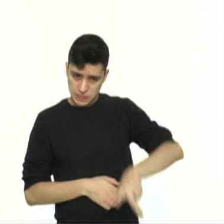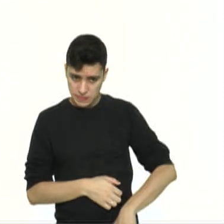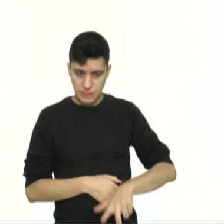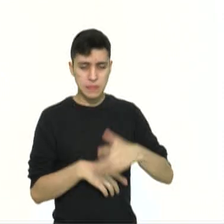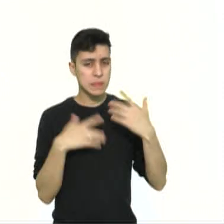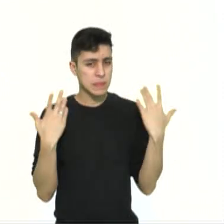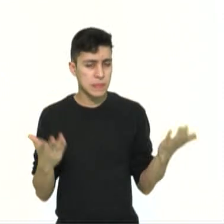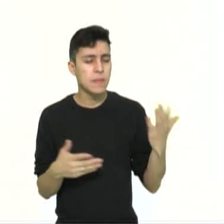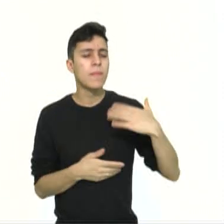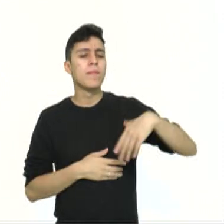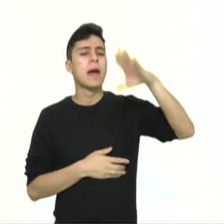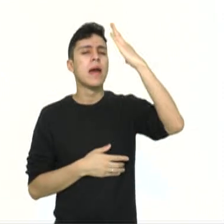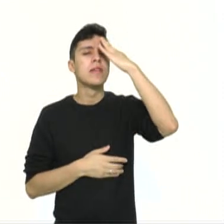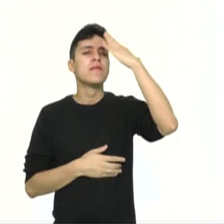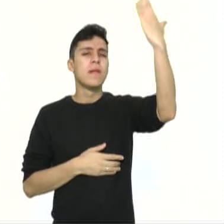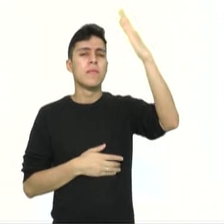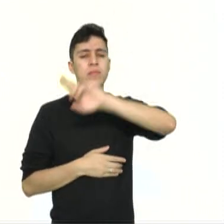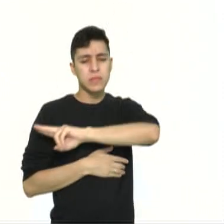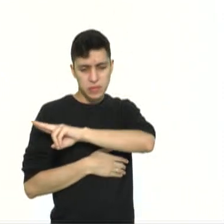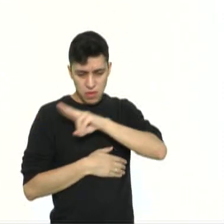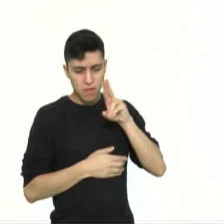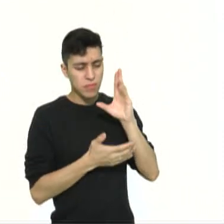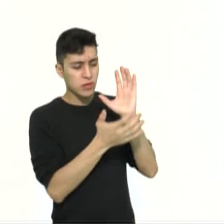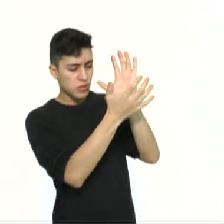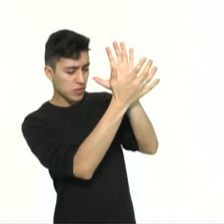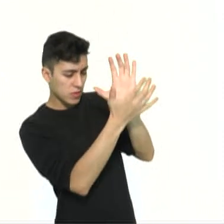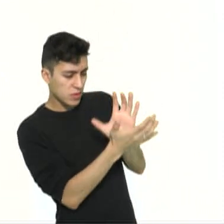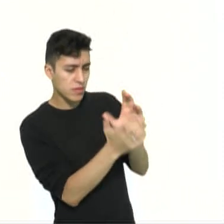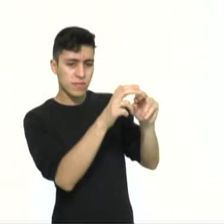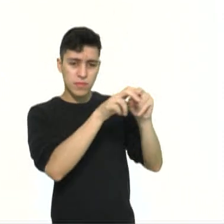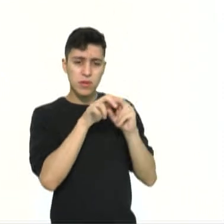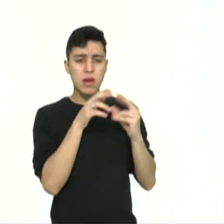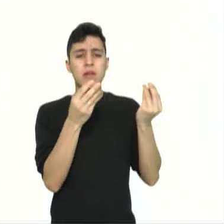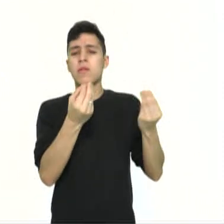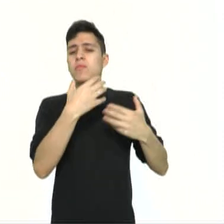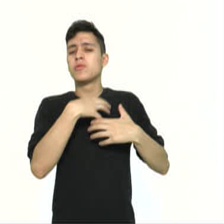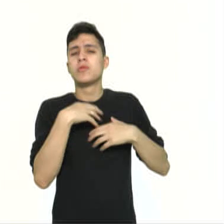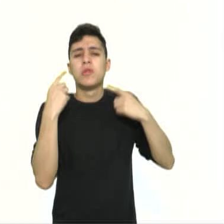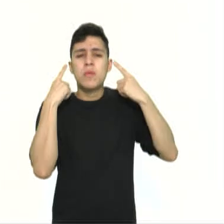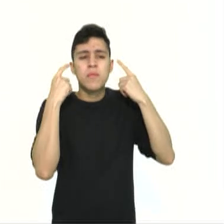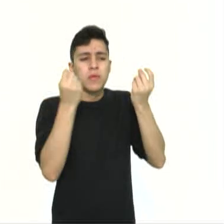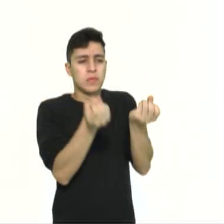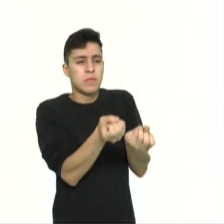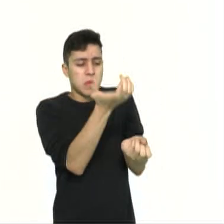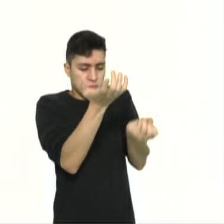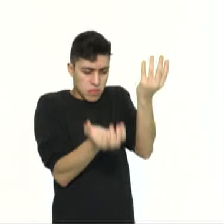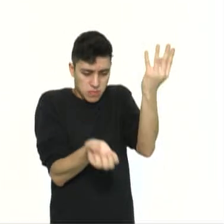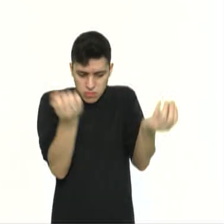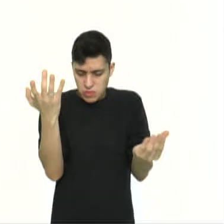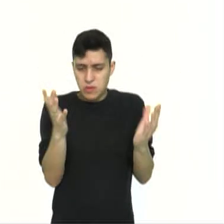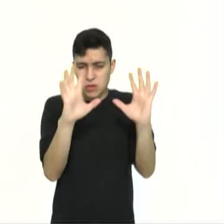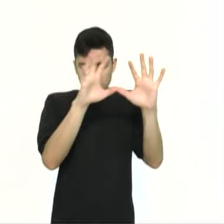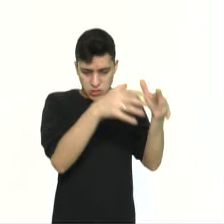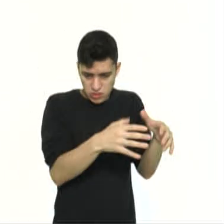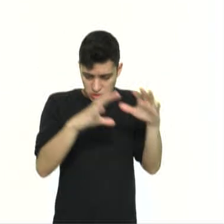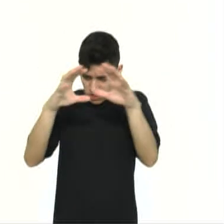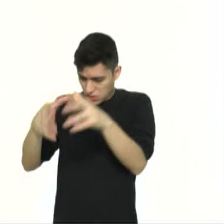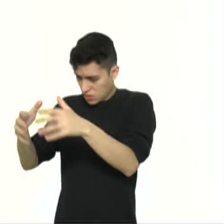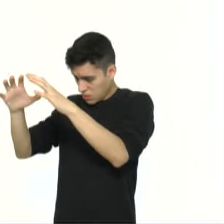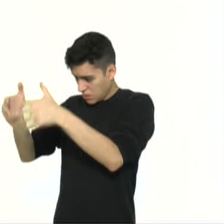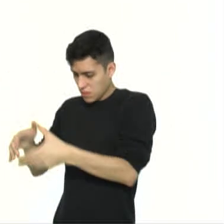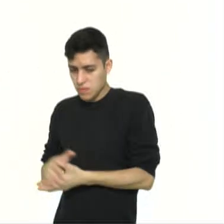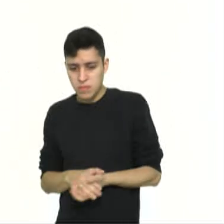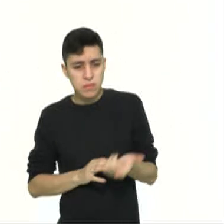uma das mais comuns a divisão de acordo com a forma pela qual o som é produzido. Então assim, temos nos instrumentos